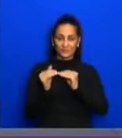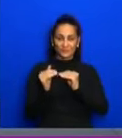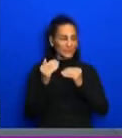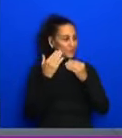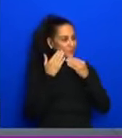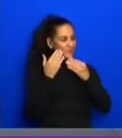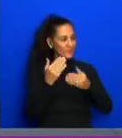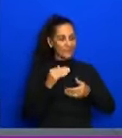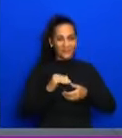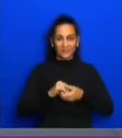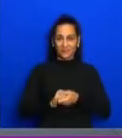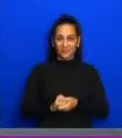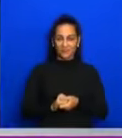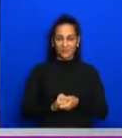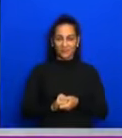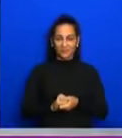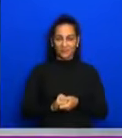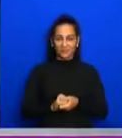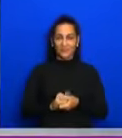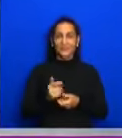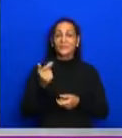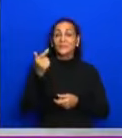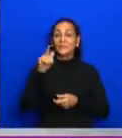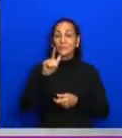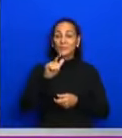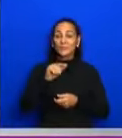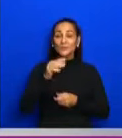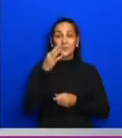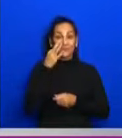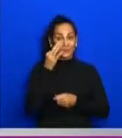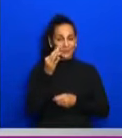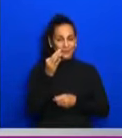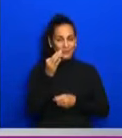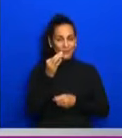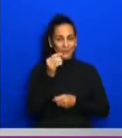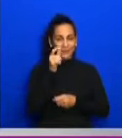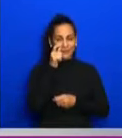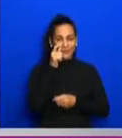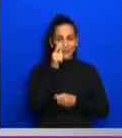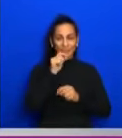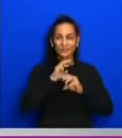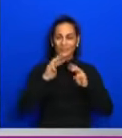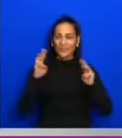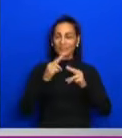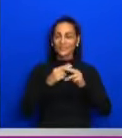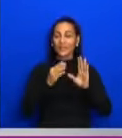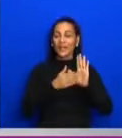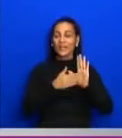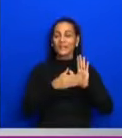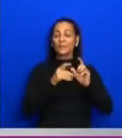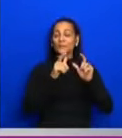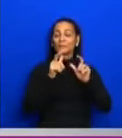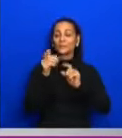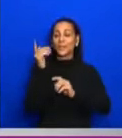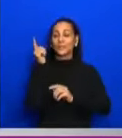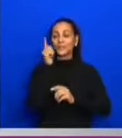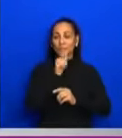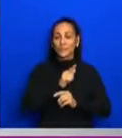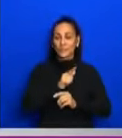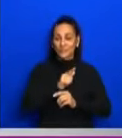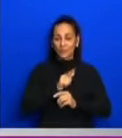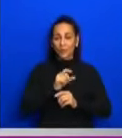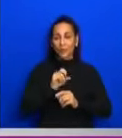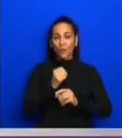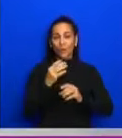confirmo. Obrigado. Após a apuração, fique atenta, fique atento à página da Caixa para saber de onde são as apostas premiadas ou se o prêmio